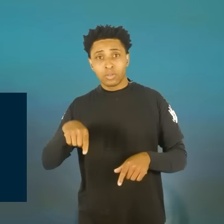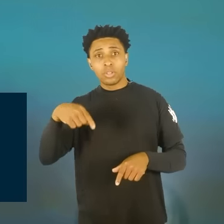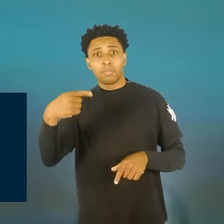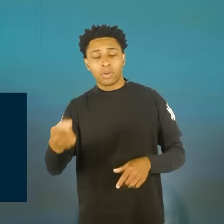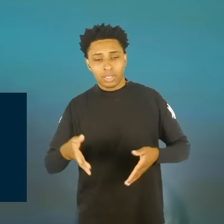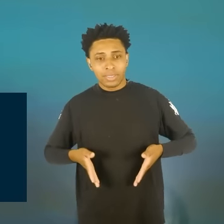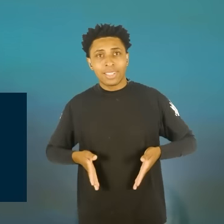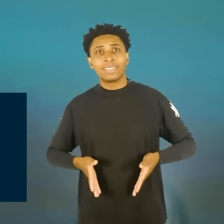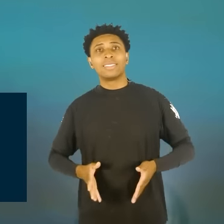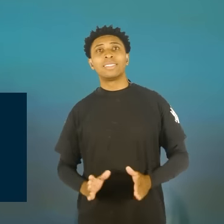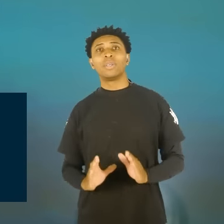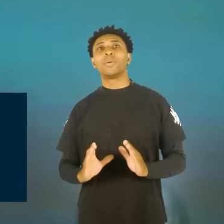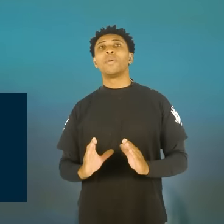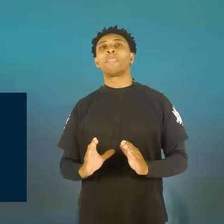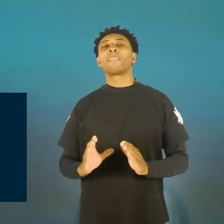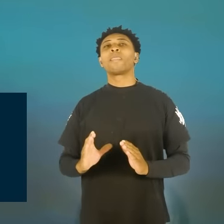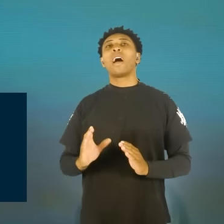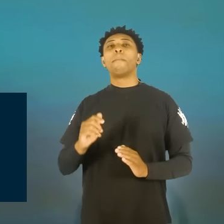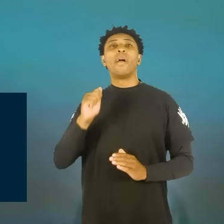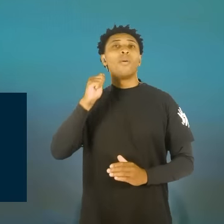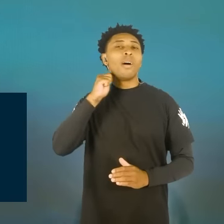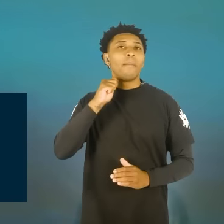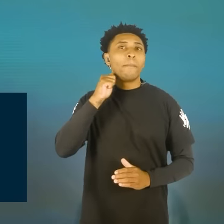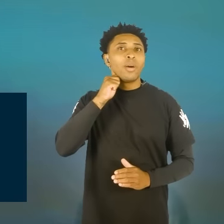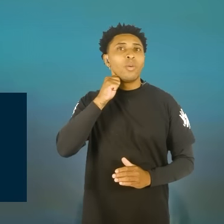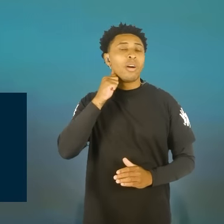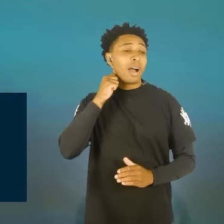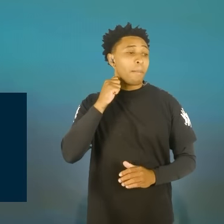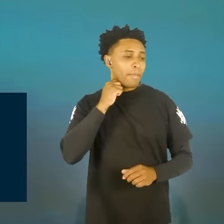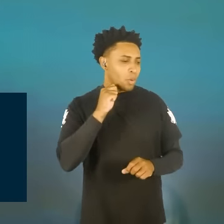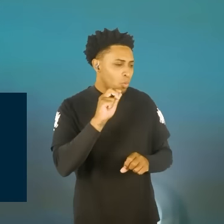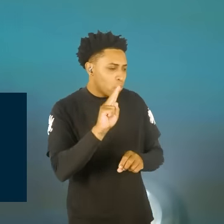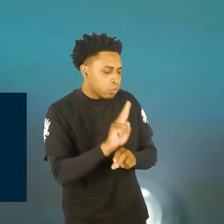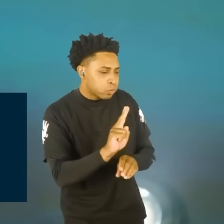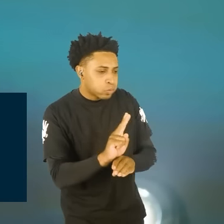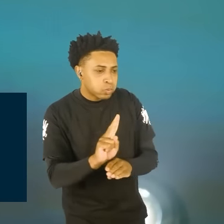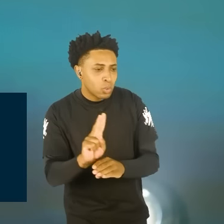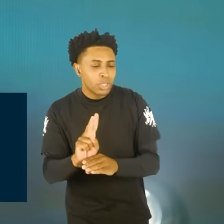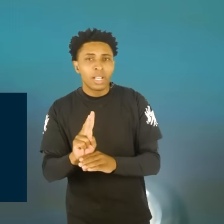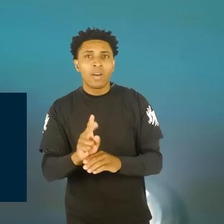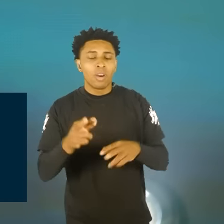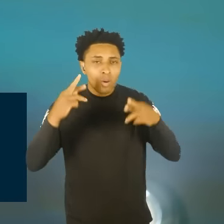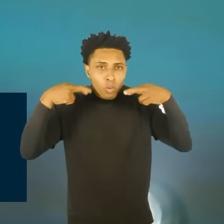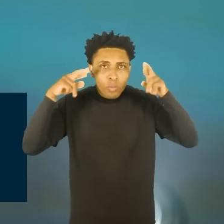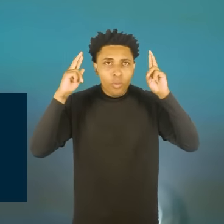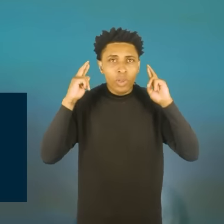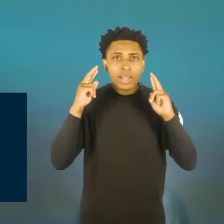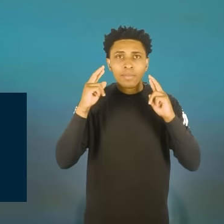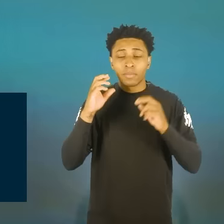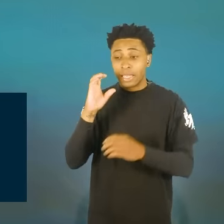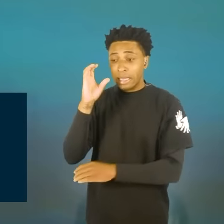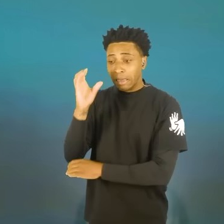irmão dele. Abel pastoreava ovelhas e Caim cultivava a